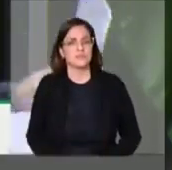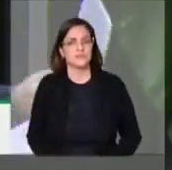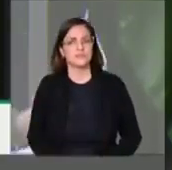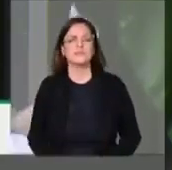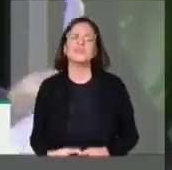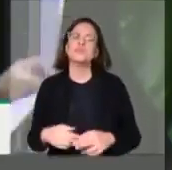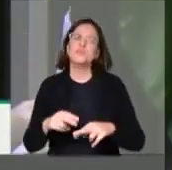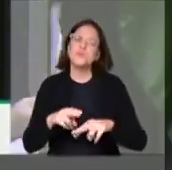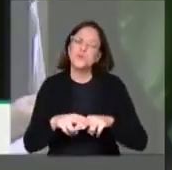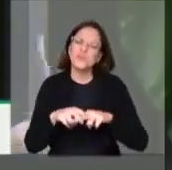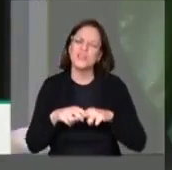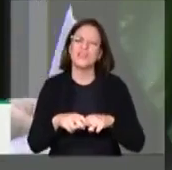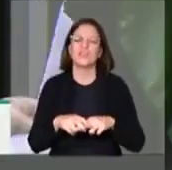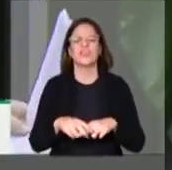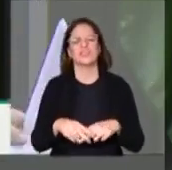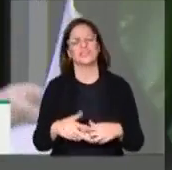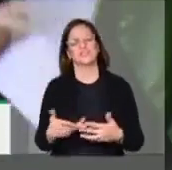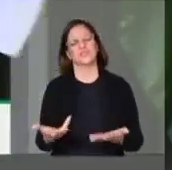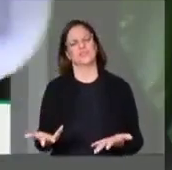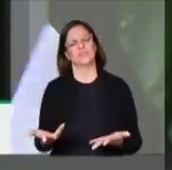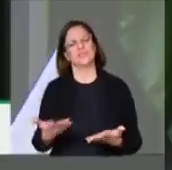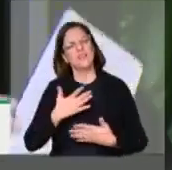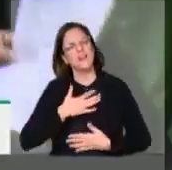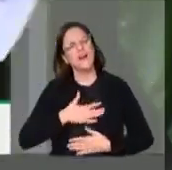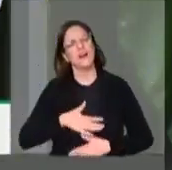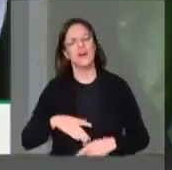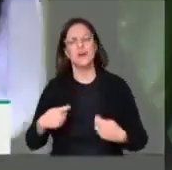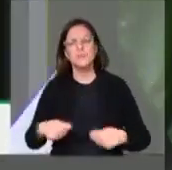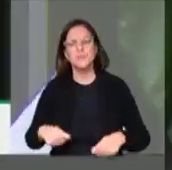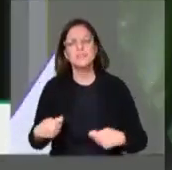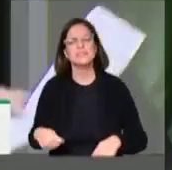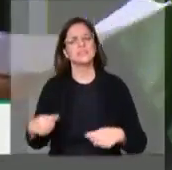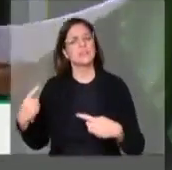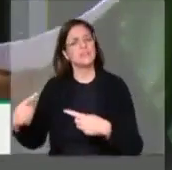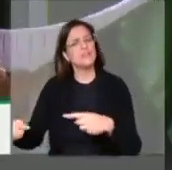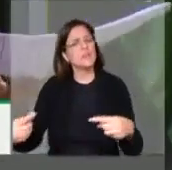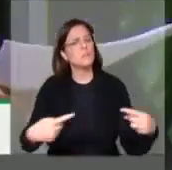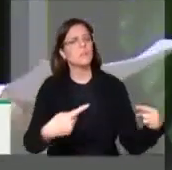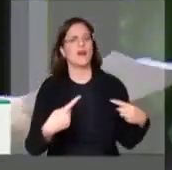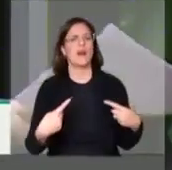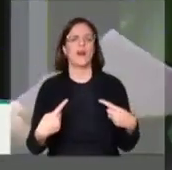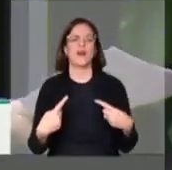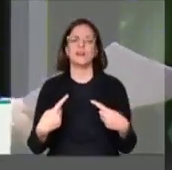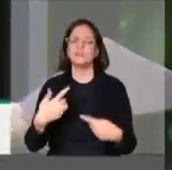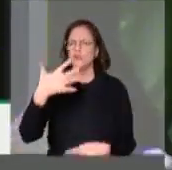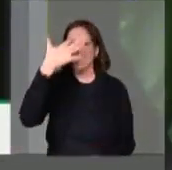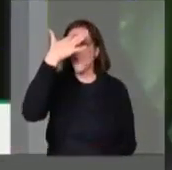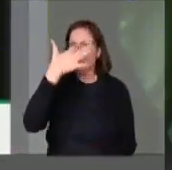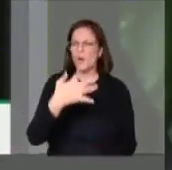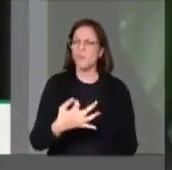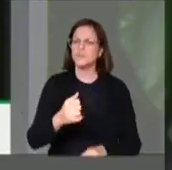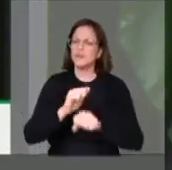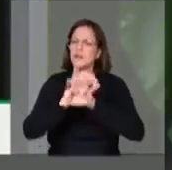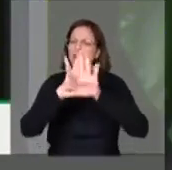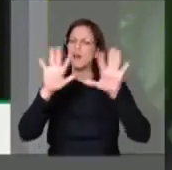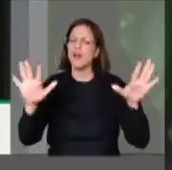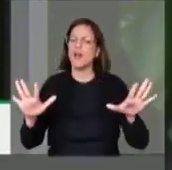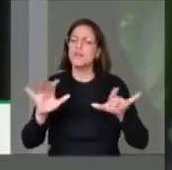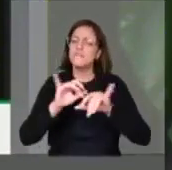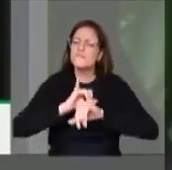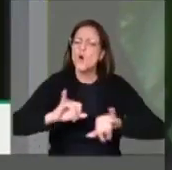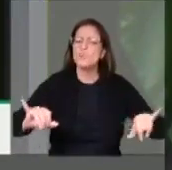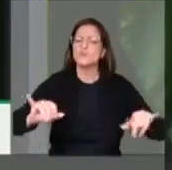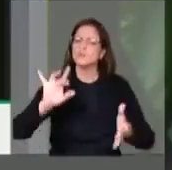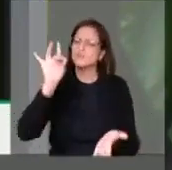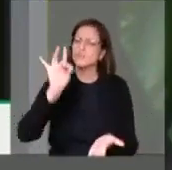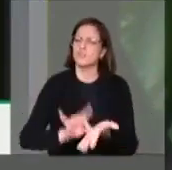é preciso que o debate seja travado e estabelecido sob a boa-fé, na informação,